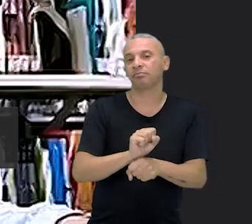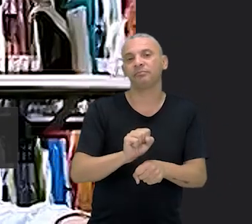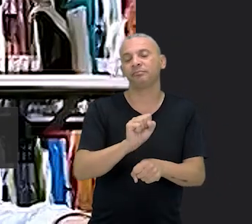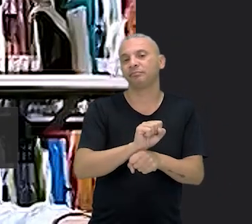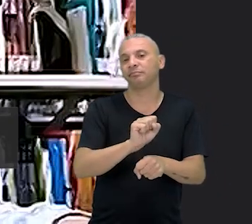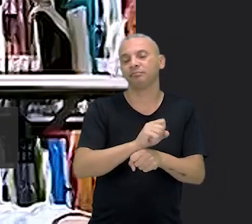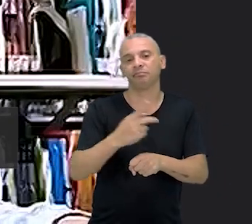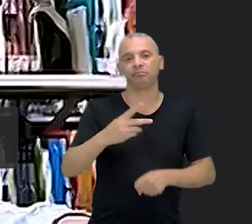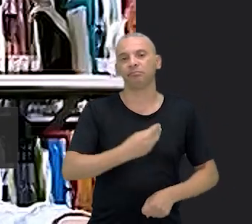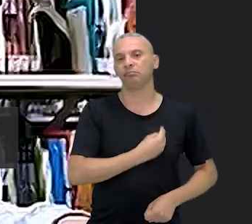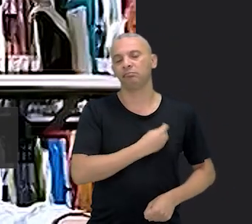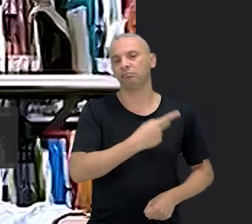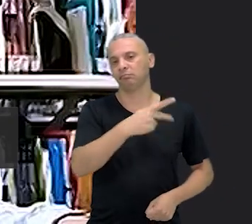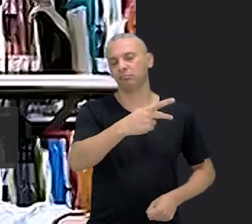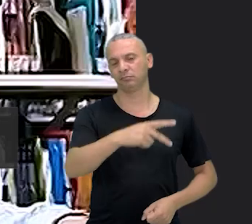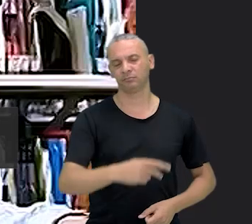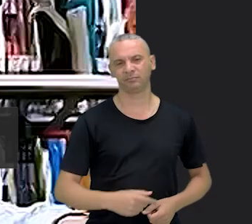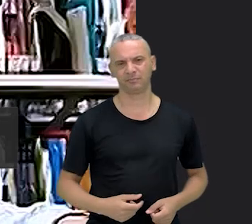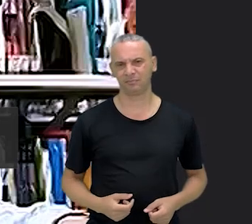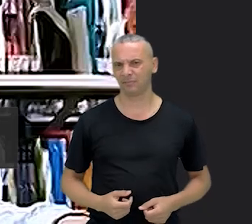José de Alencar.